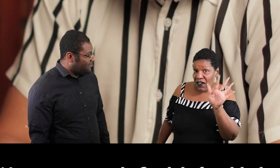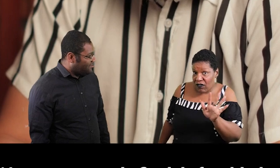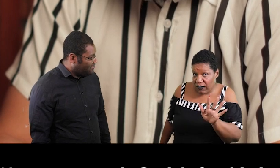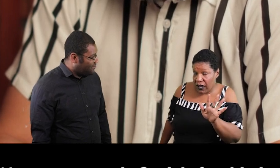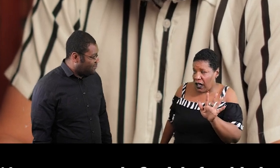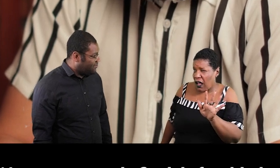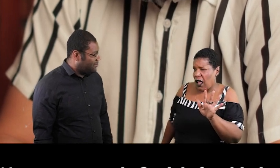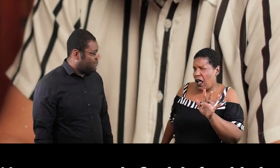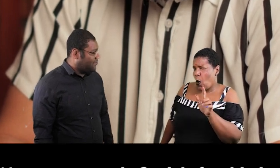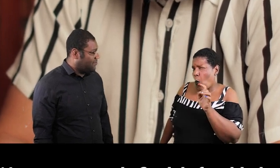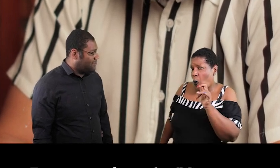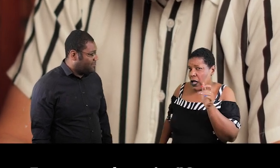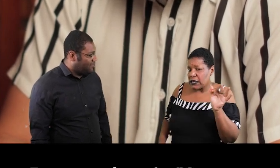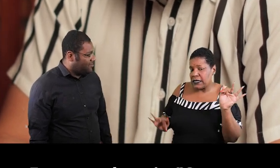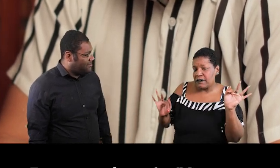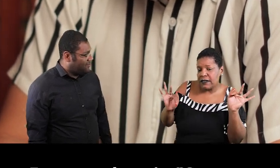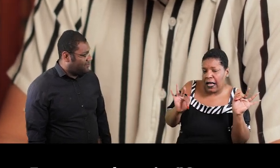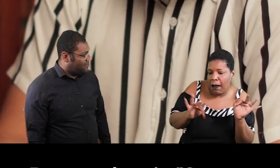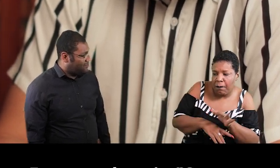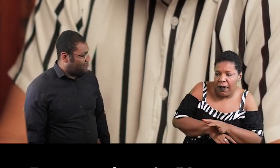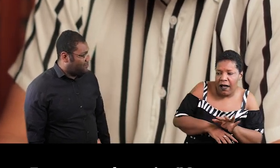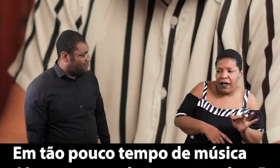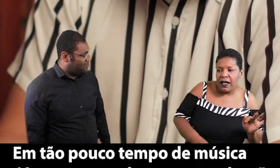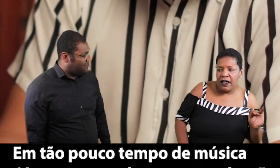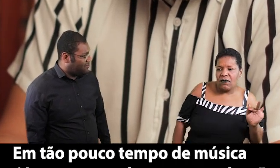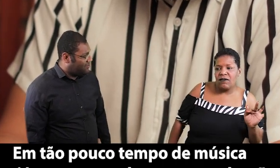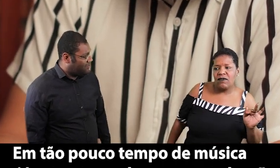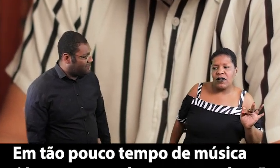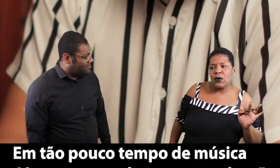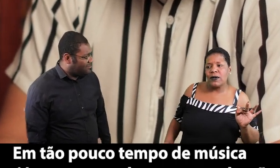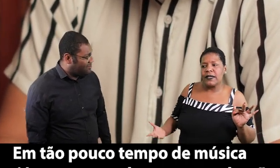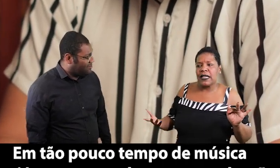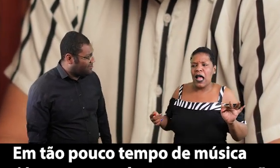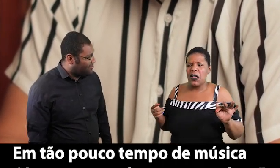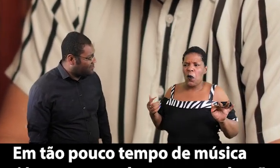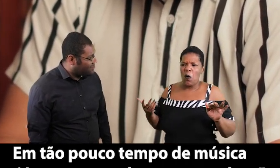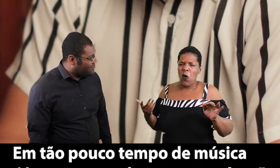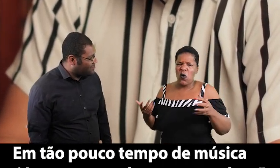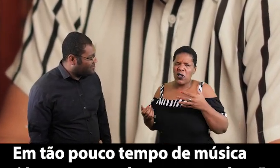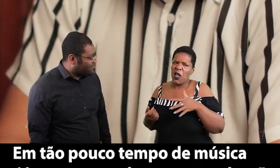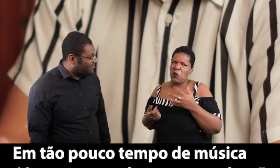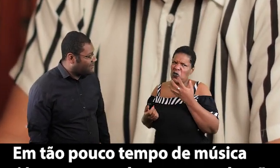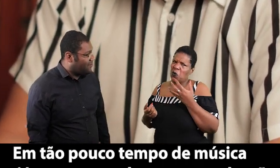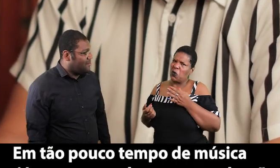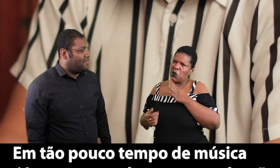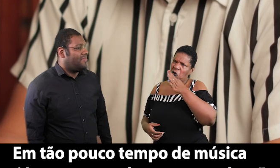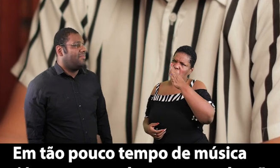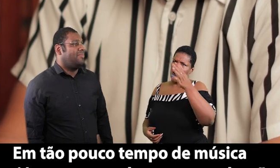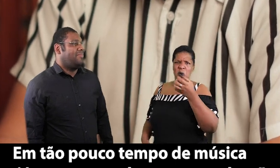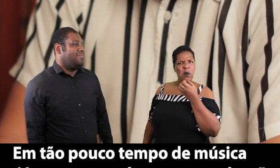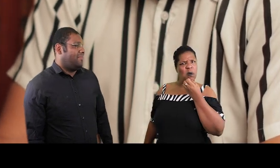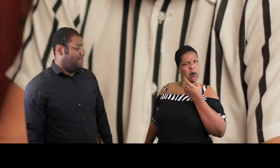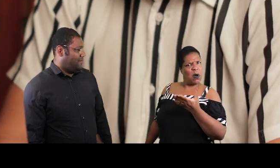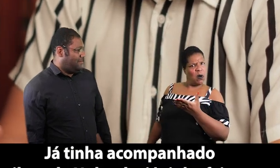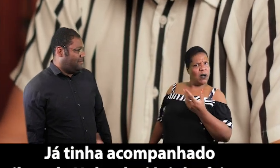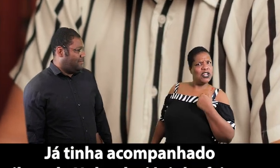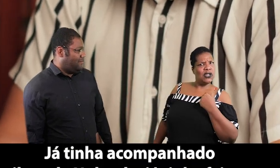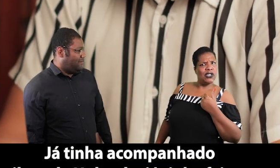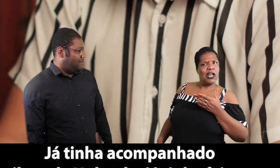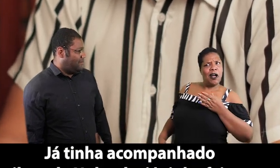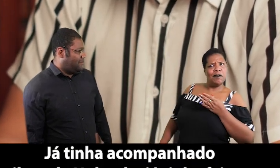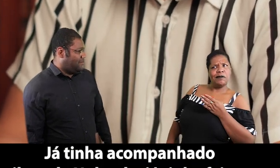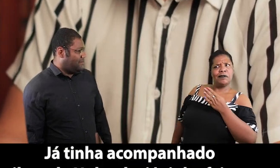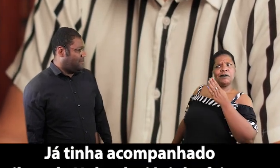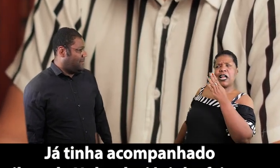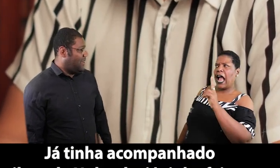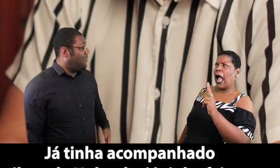tava perto do final da faculdade e eu pensando assim, cara, em tão pouco tempo de música, eu já tô tocando com gente boa. Já tinha acompanhado